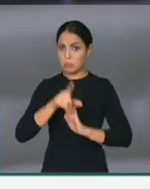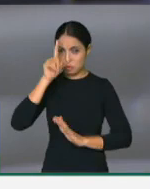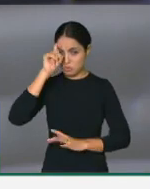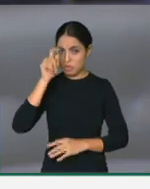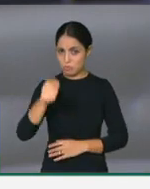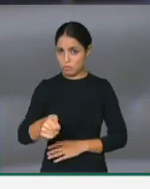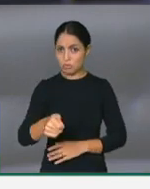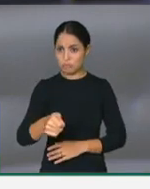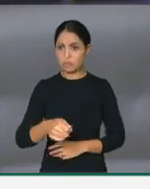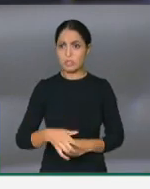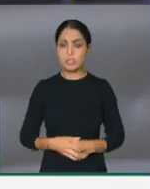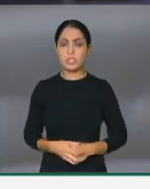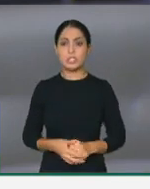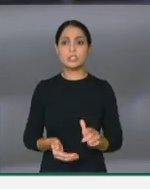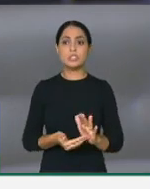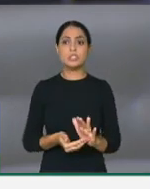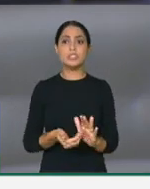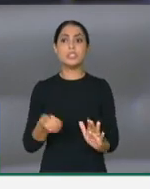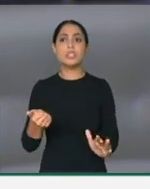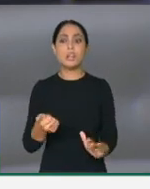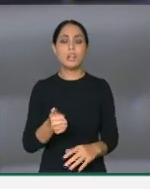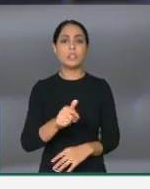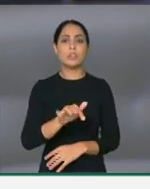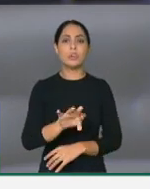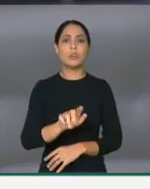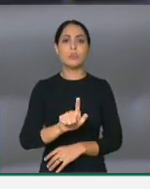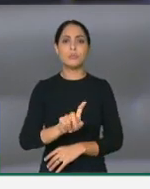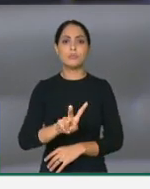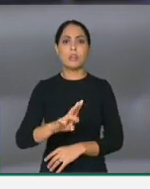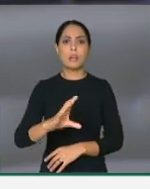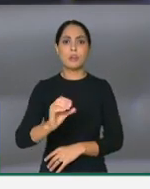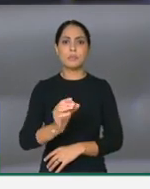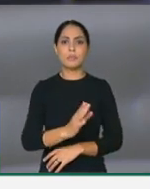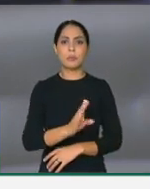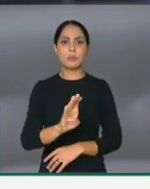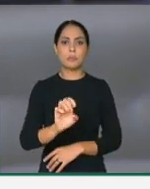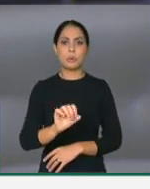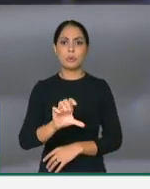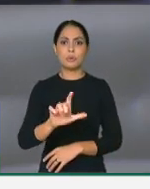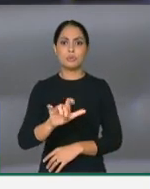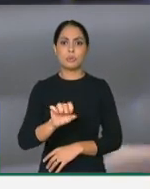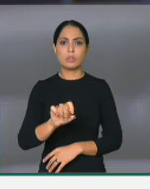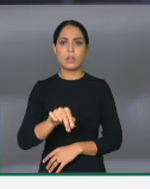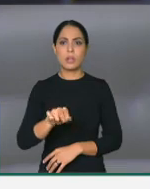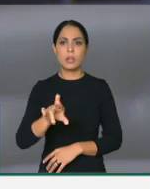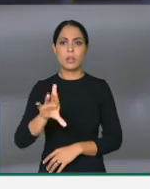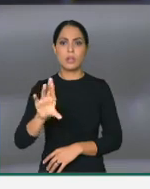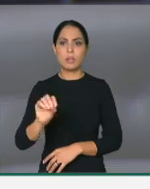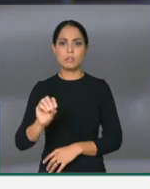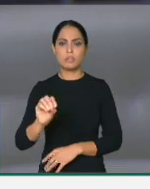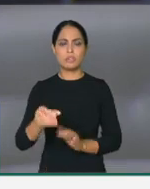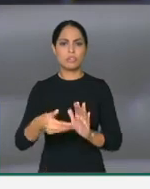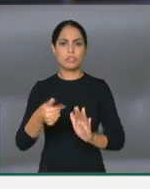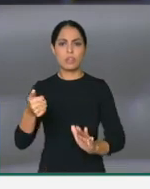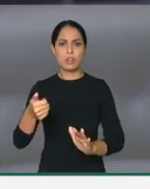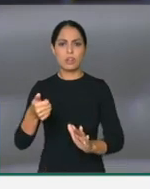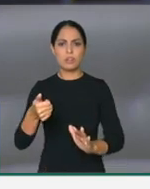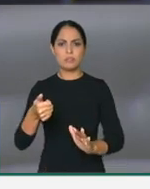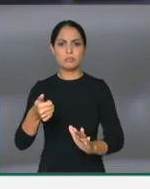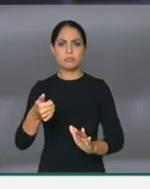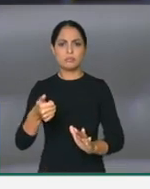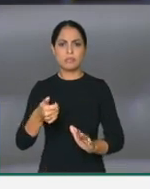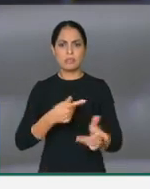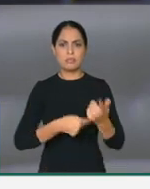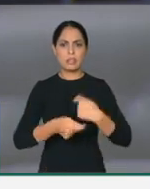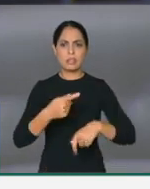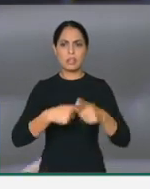Moro, isentando Flávio Bolsonaro de todas as responsabilidades das negociações que